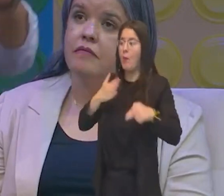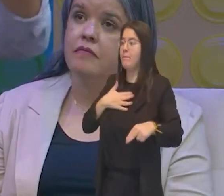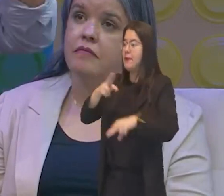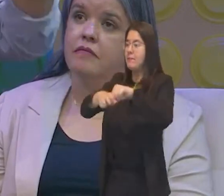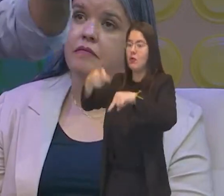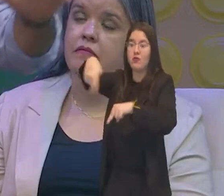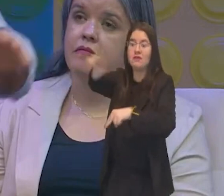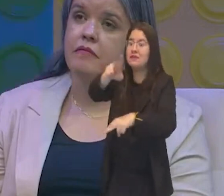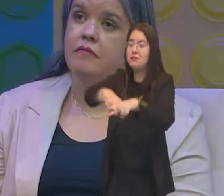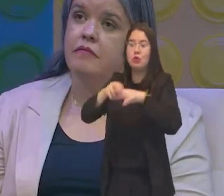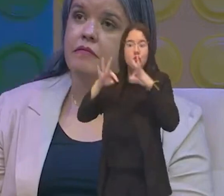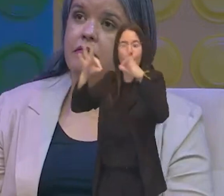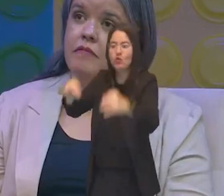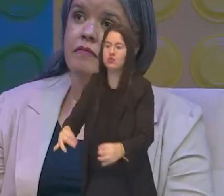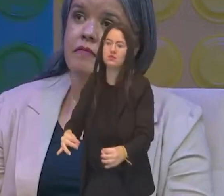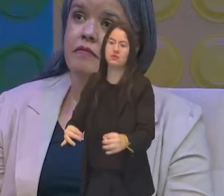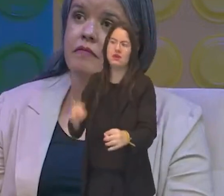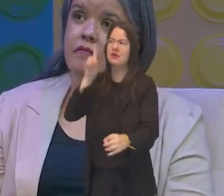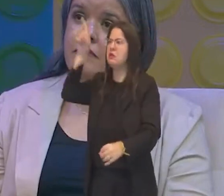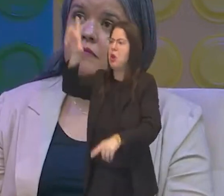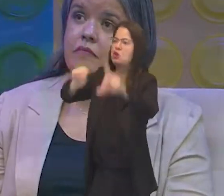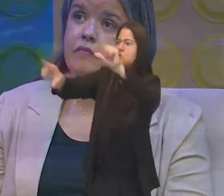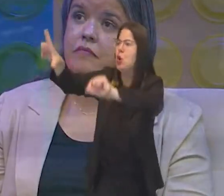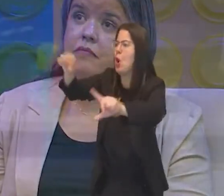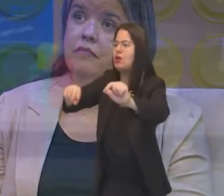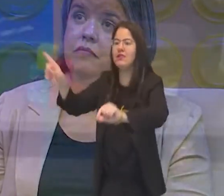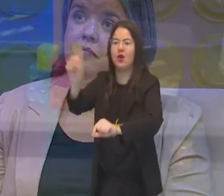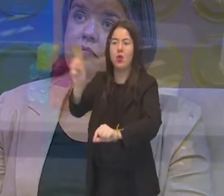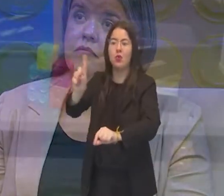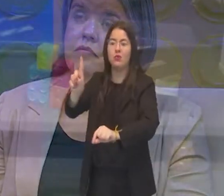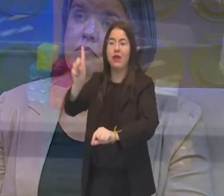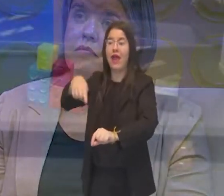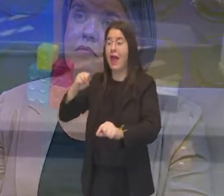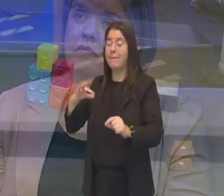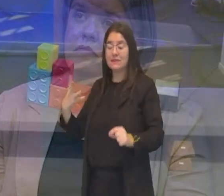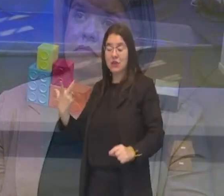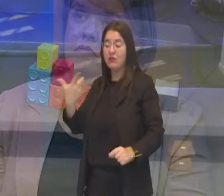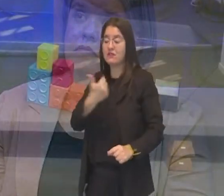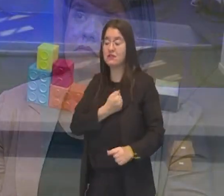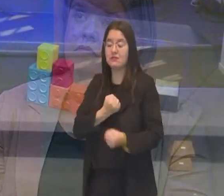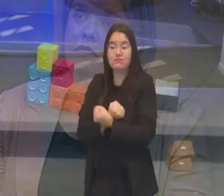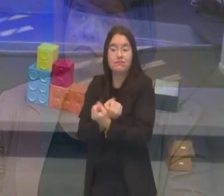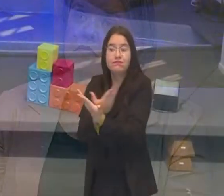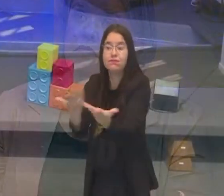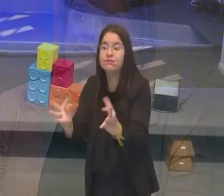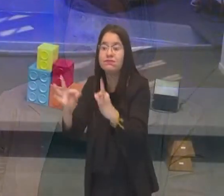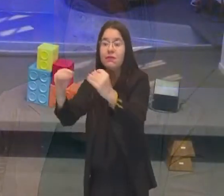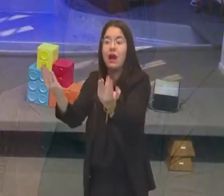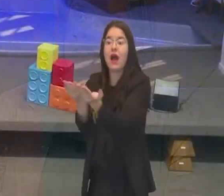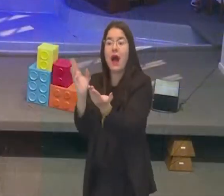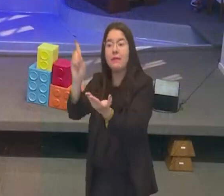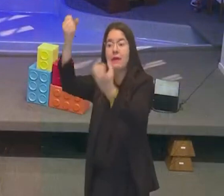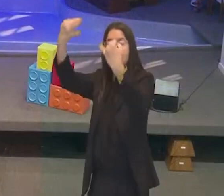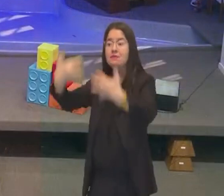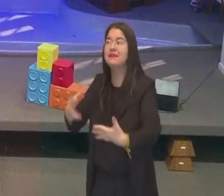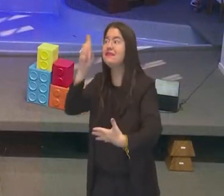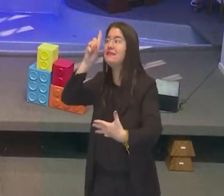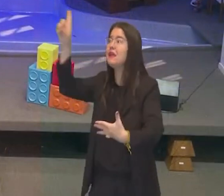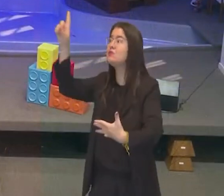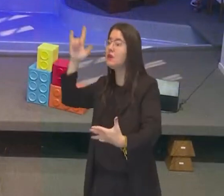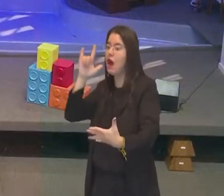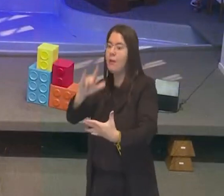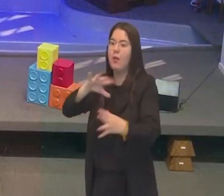Davi, para o Jair, é para todos. A Bíblia fala que Deus amou o